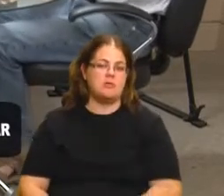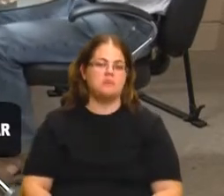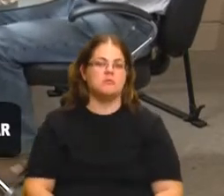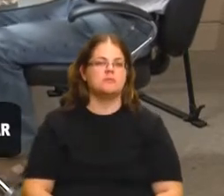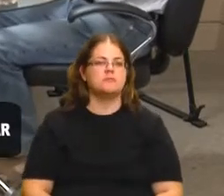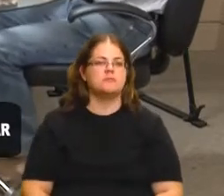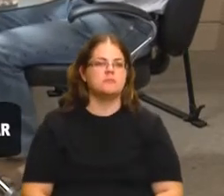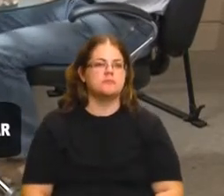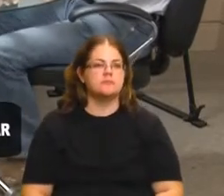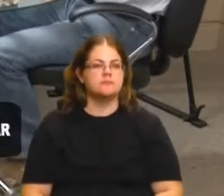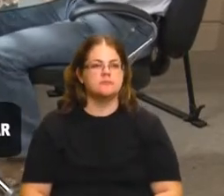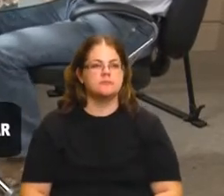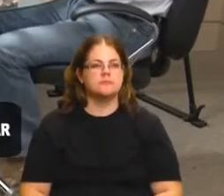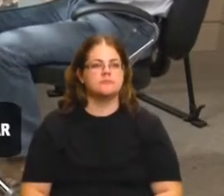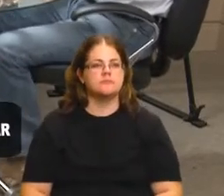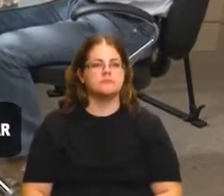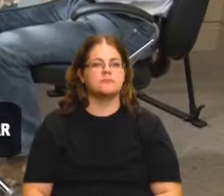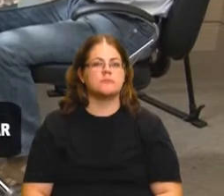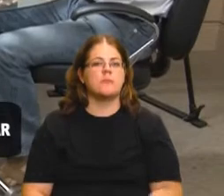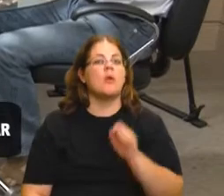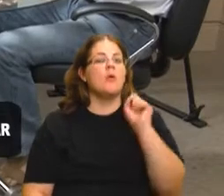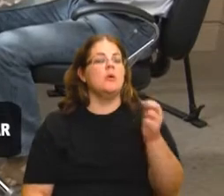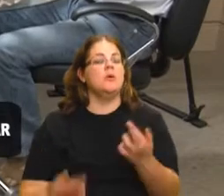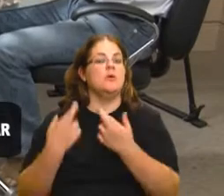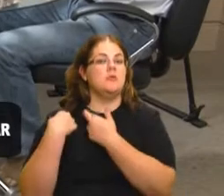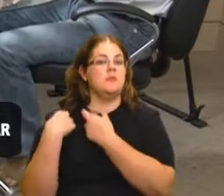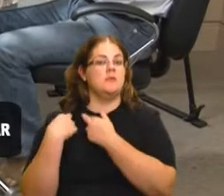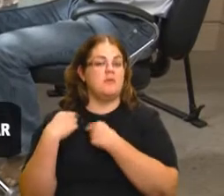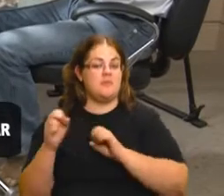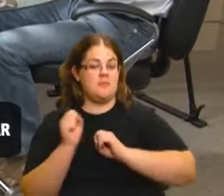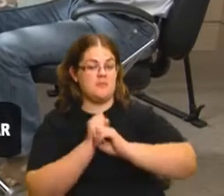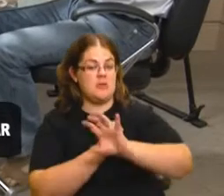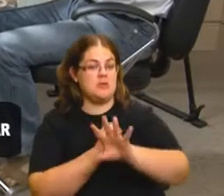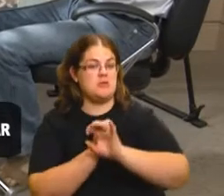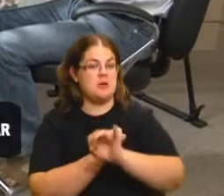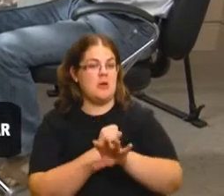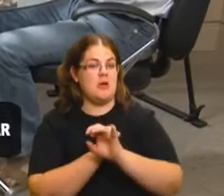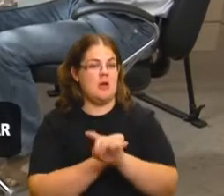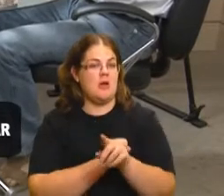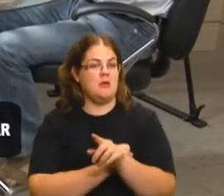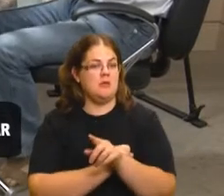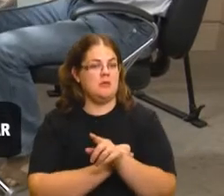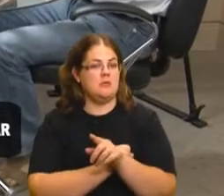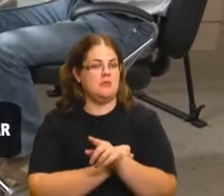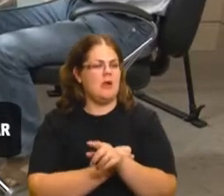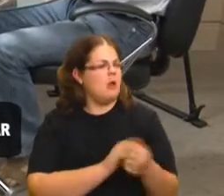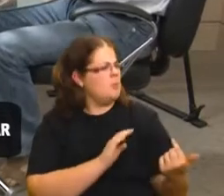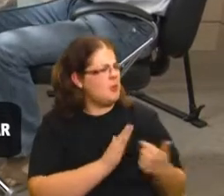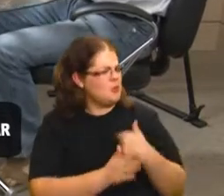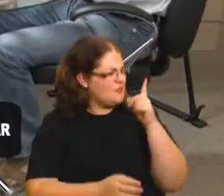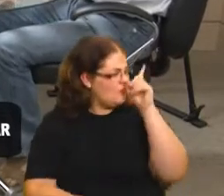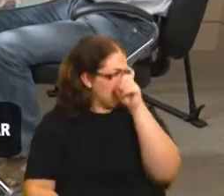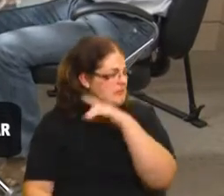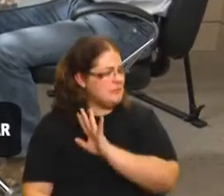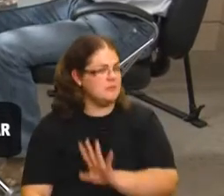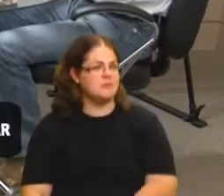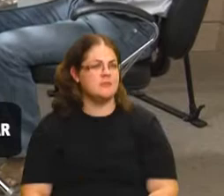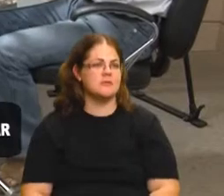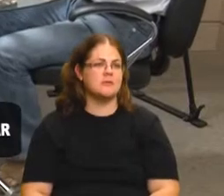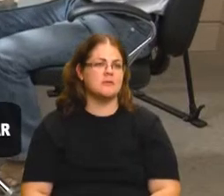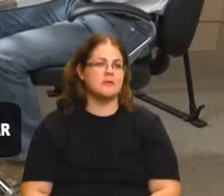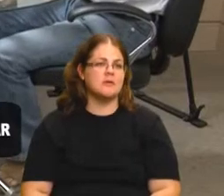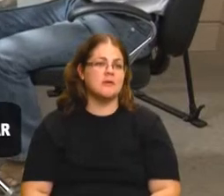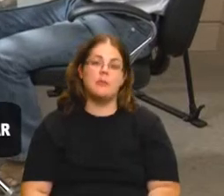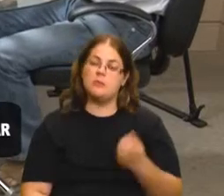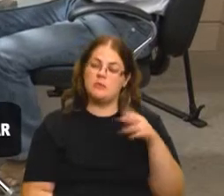grande mídia? Era propício a isso. Qual foi o papel da grande mídia? Ai. Não faz pergunta difícil. Nós